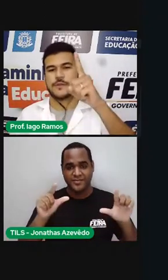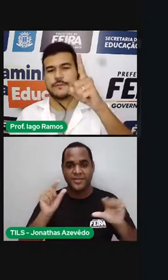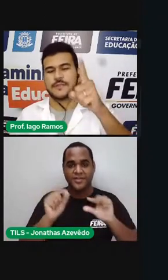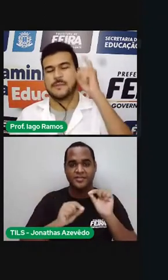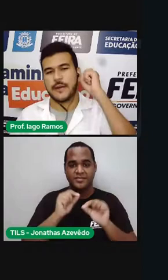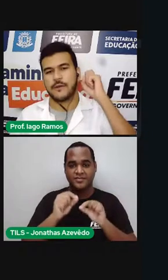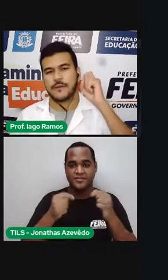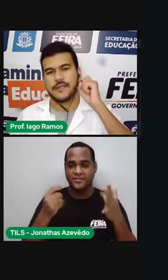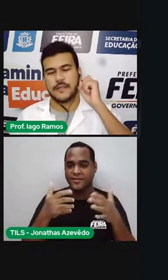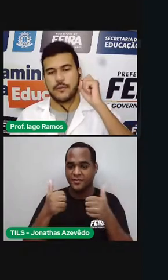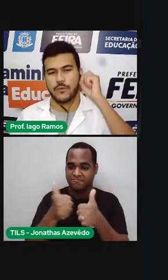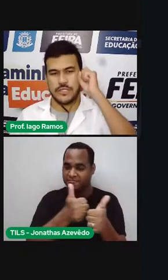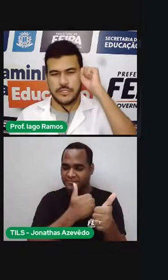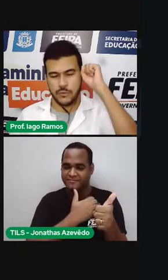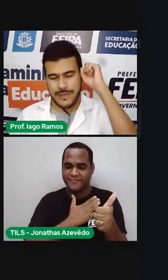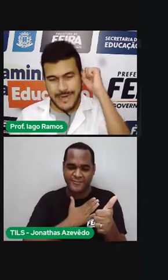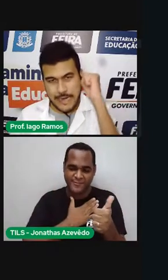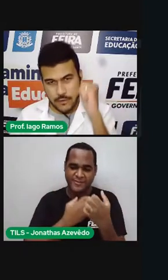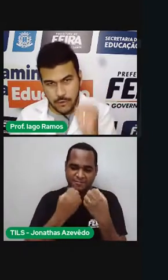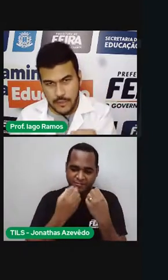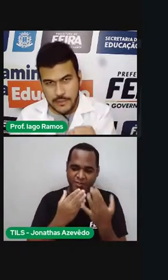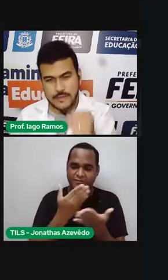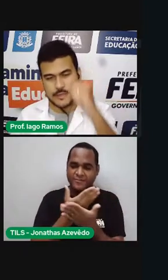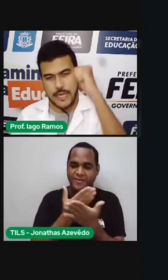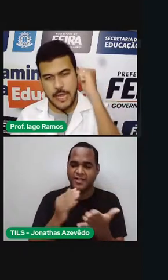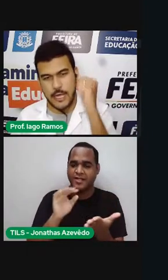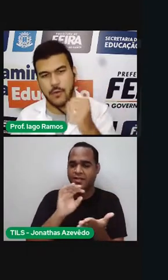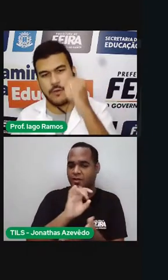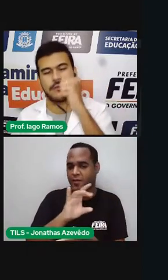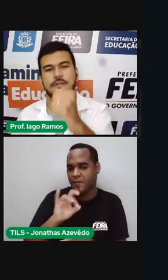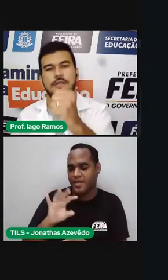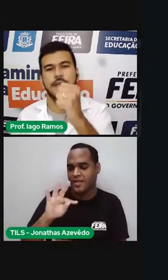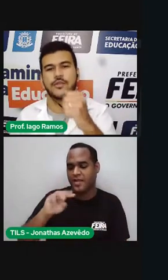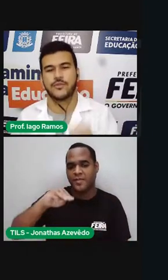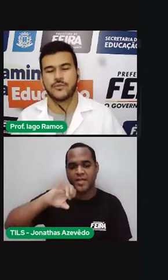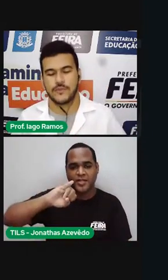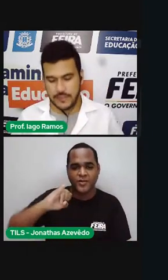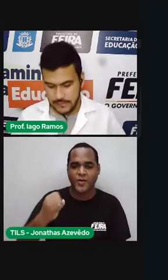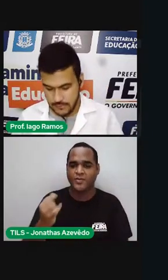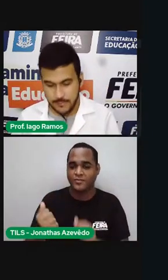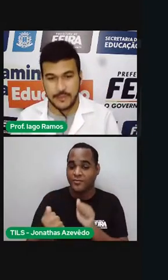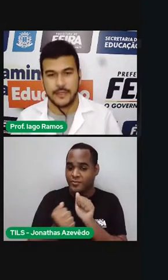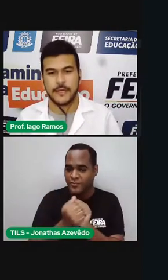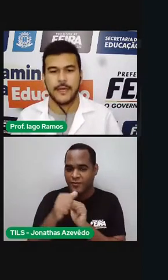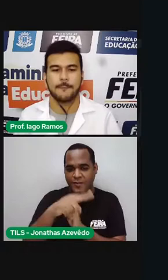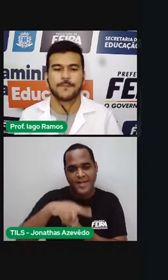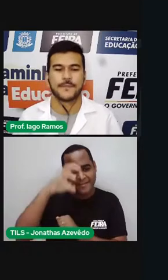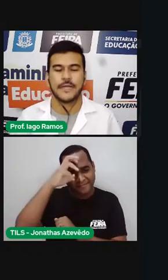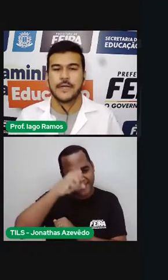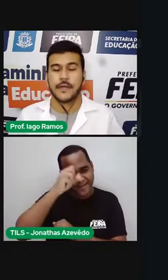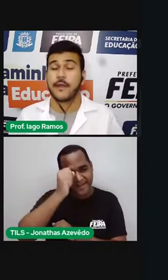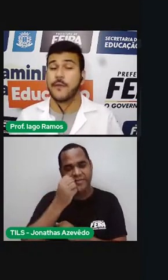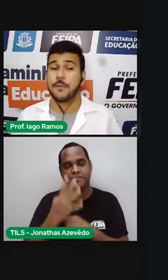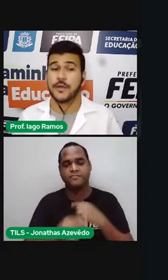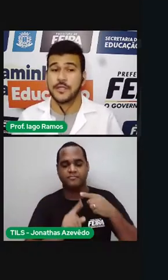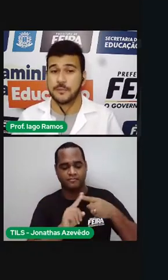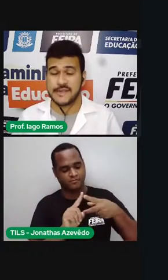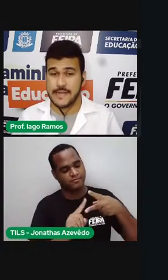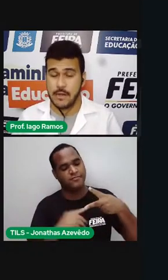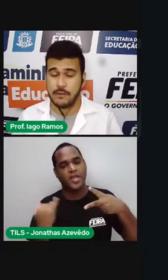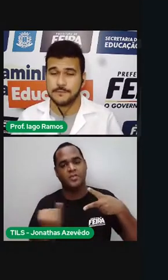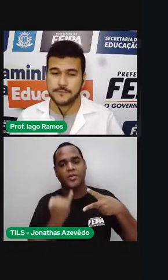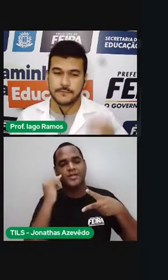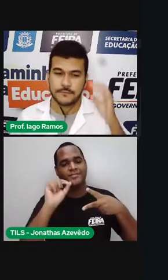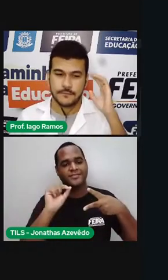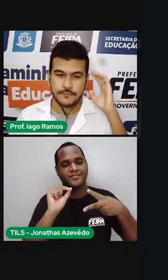voltamos Espero que você tenha curtido é nós é eu é você é juntos tentando aprender aqui que que foi